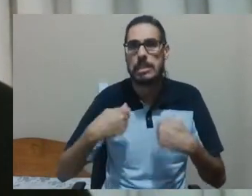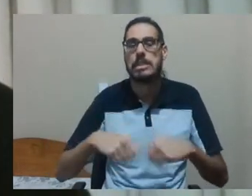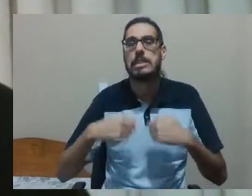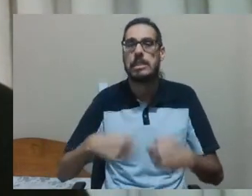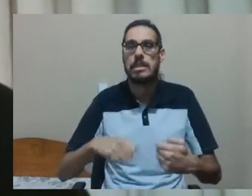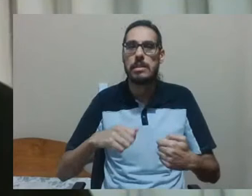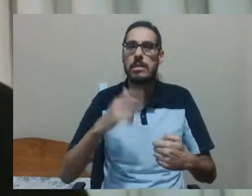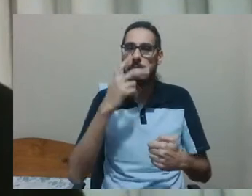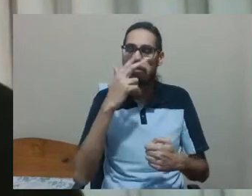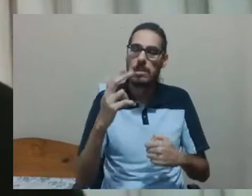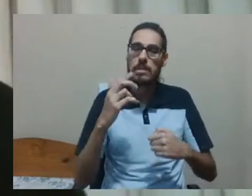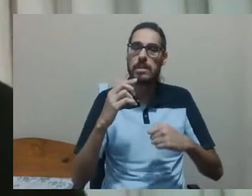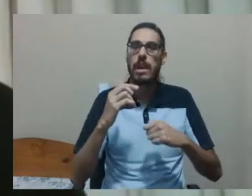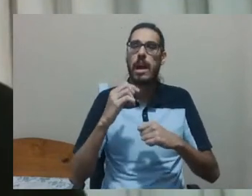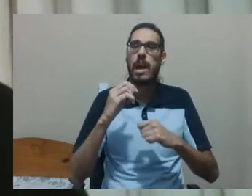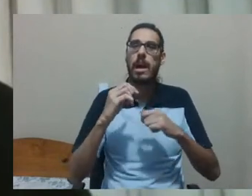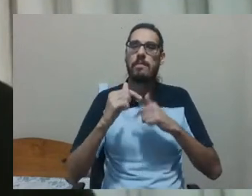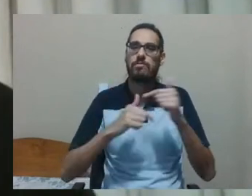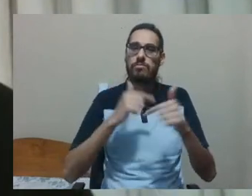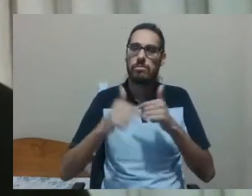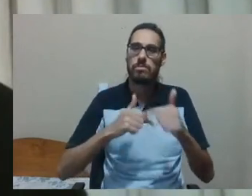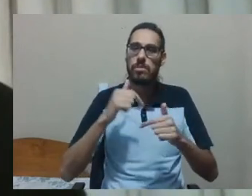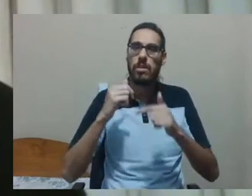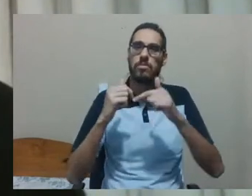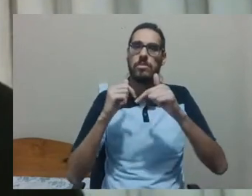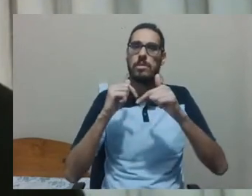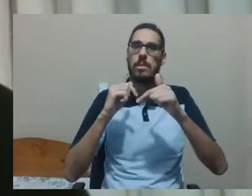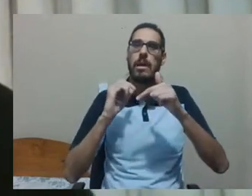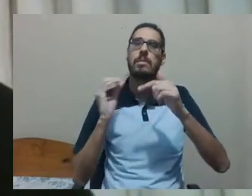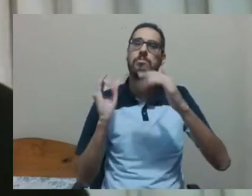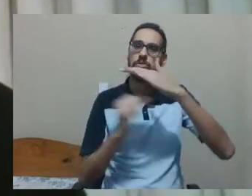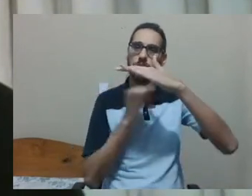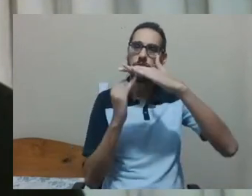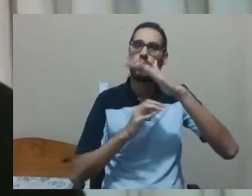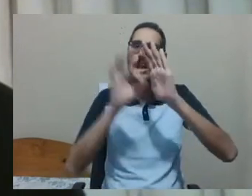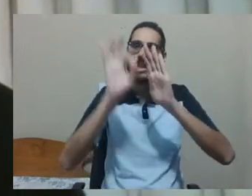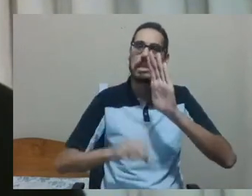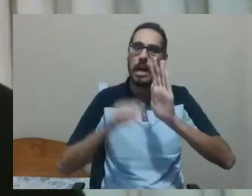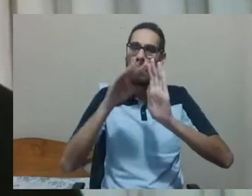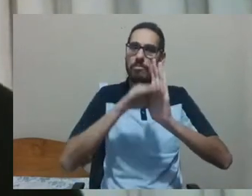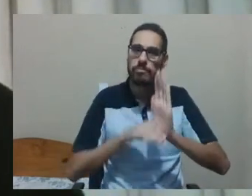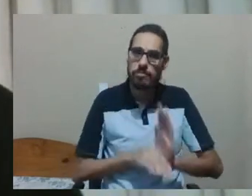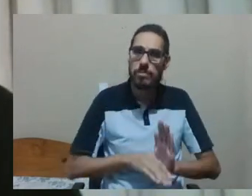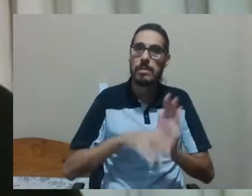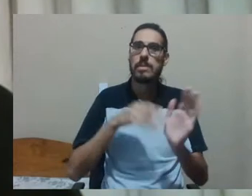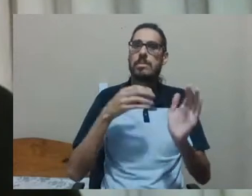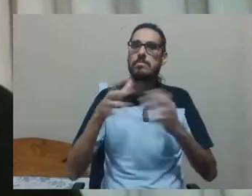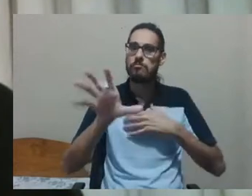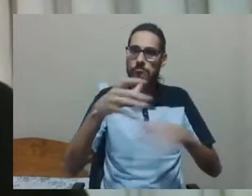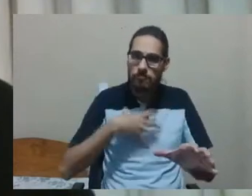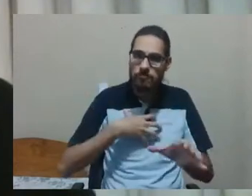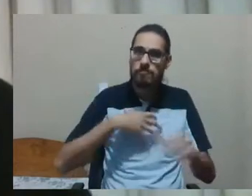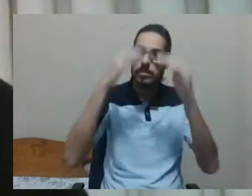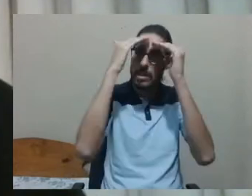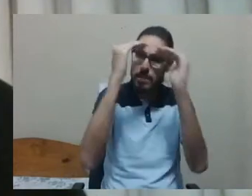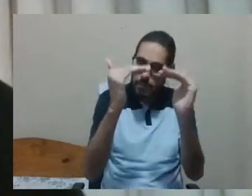trabalho de uma forma transparente, empática, de respeito. E isso